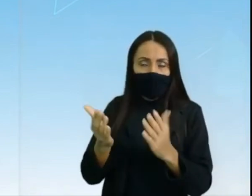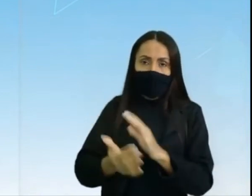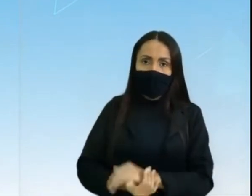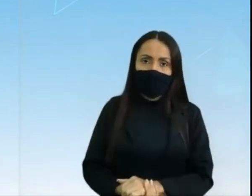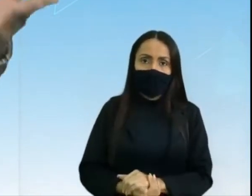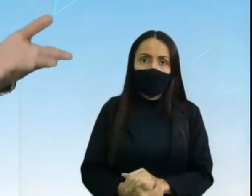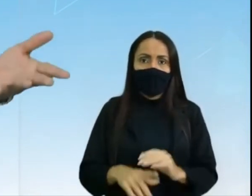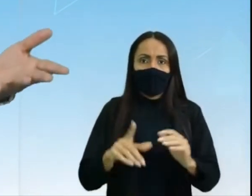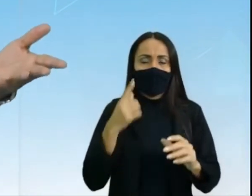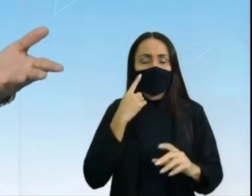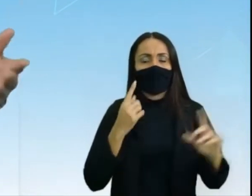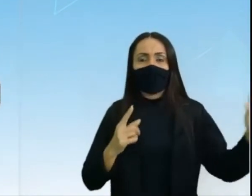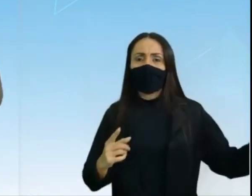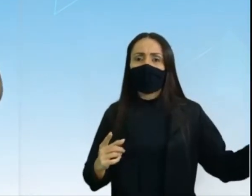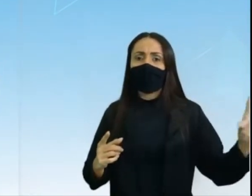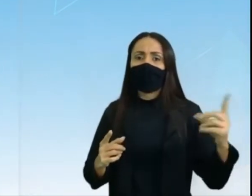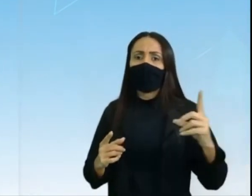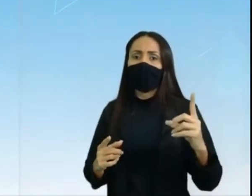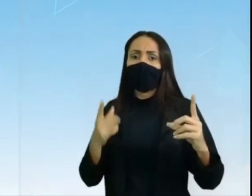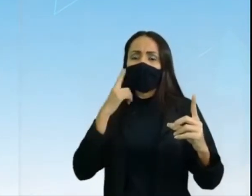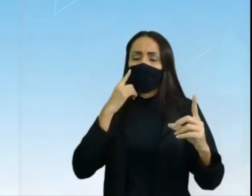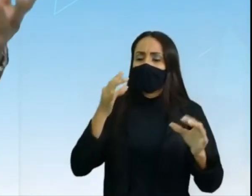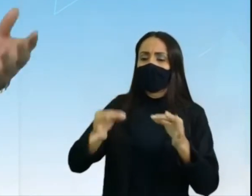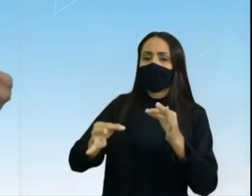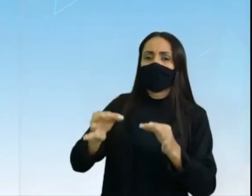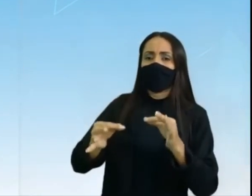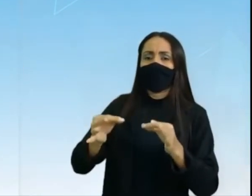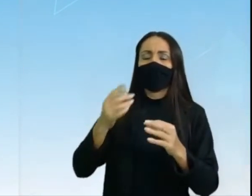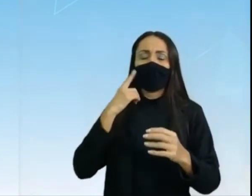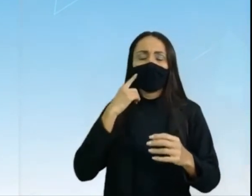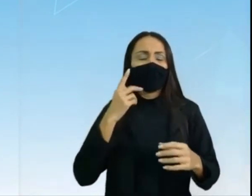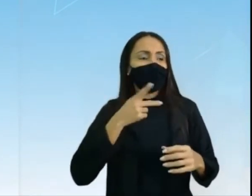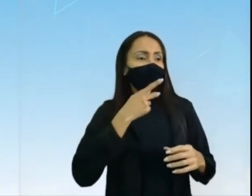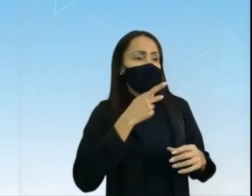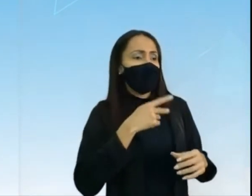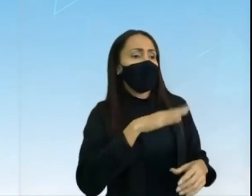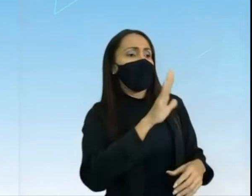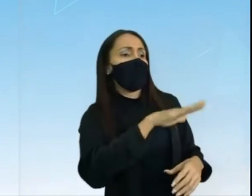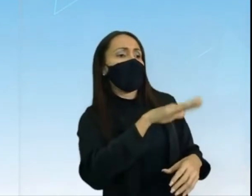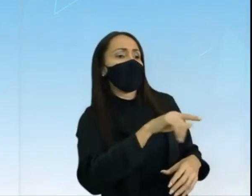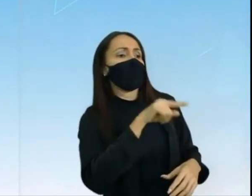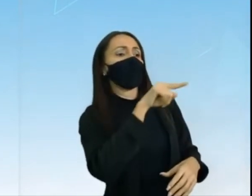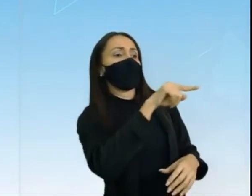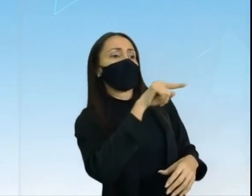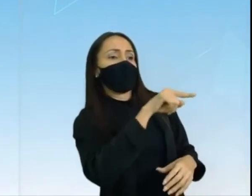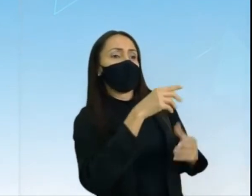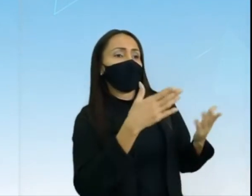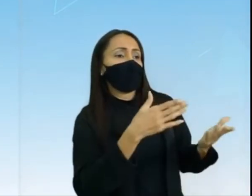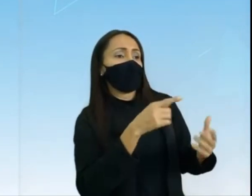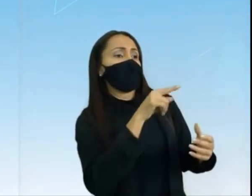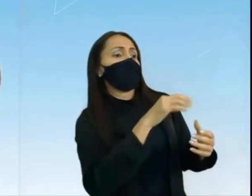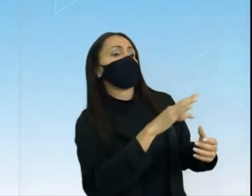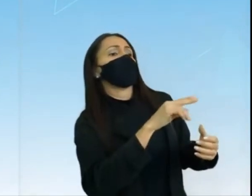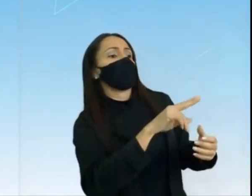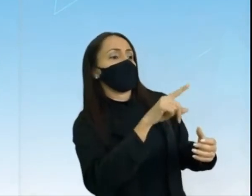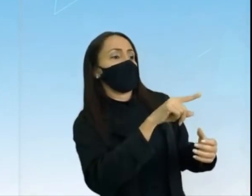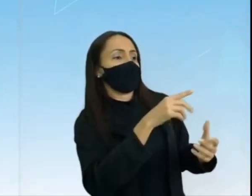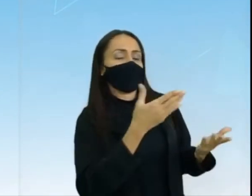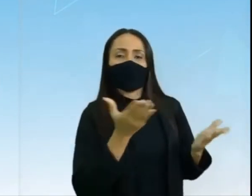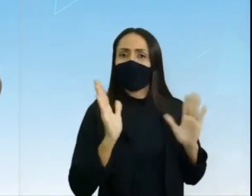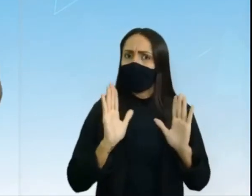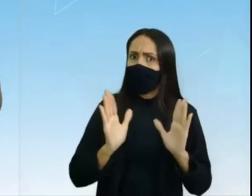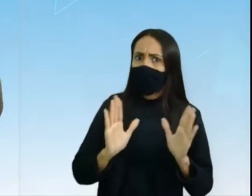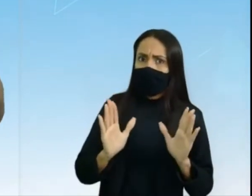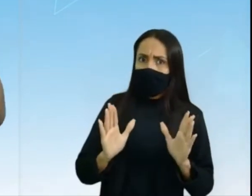seja, você não vai chegar diante de um juiz, de uma autoridade e de falar: ei, você, tu, deves utilizar